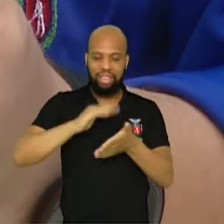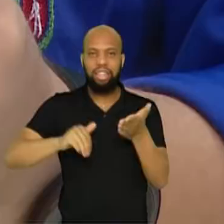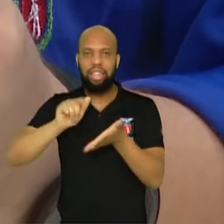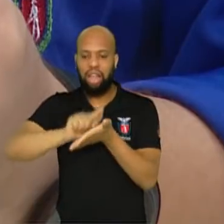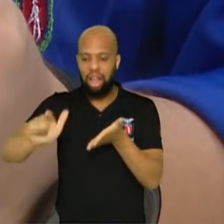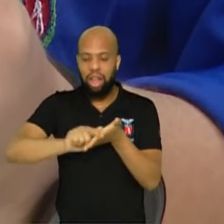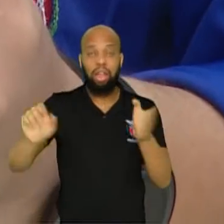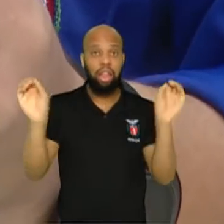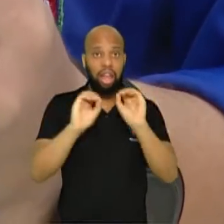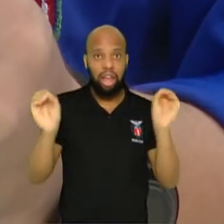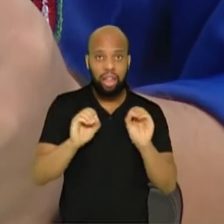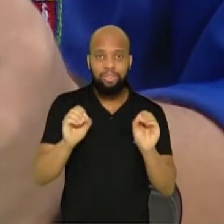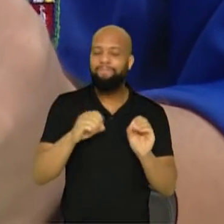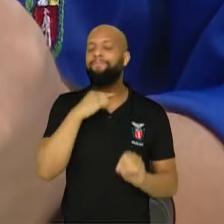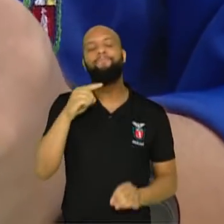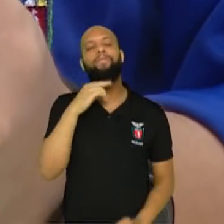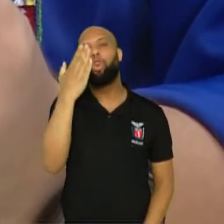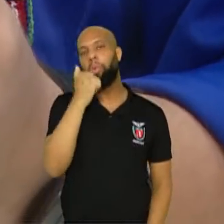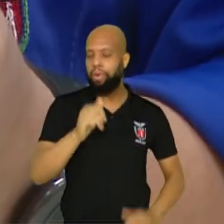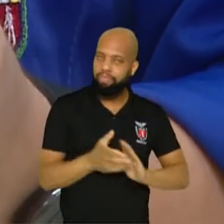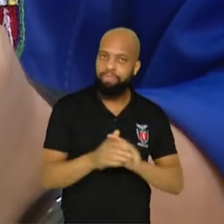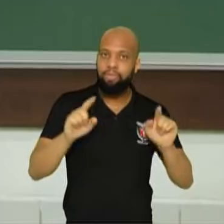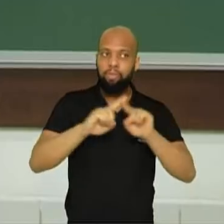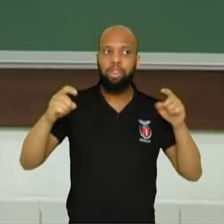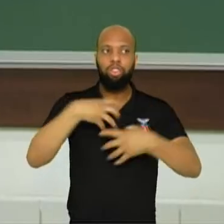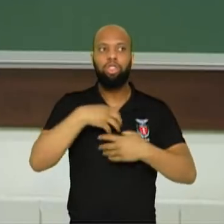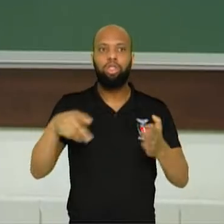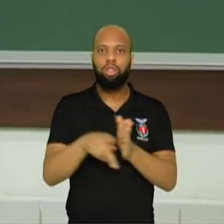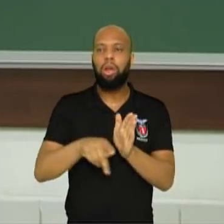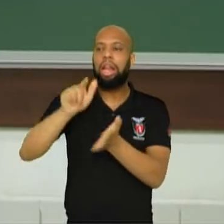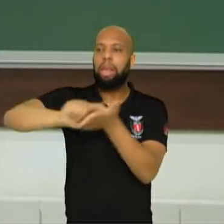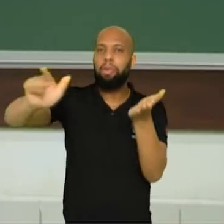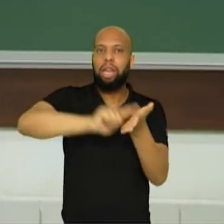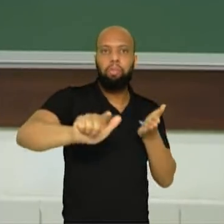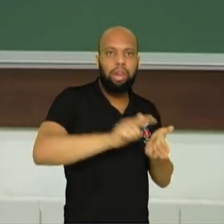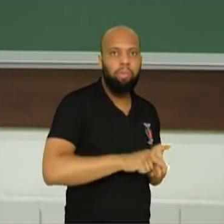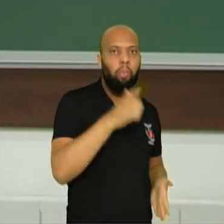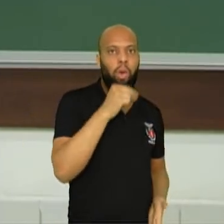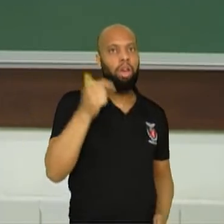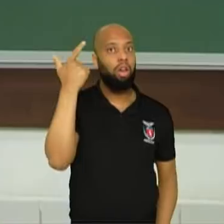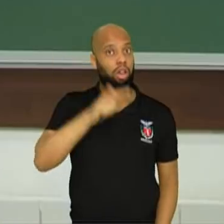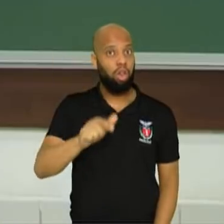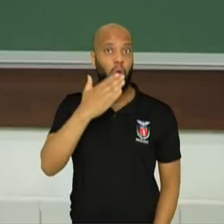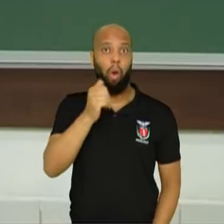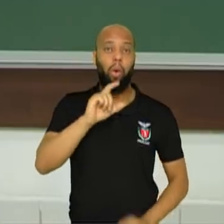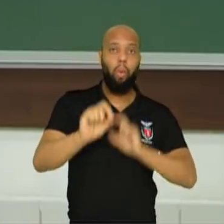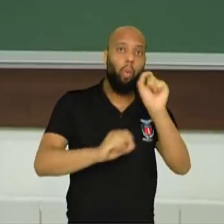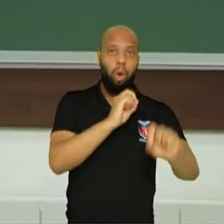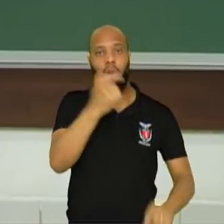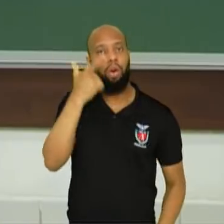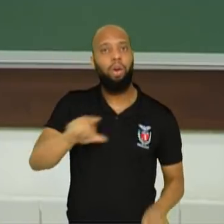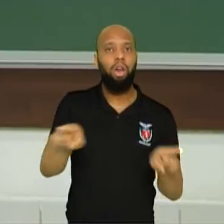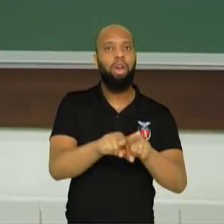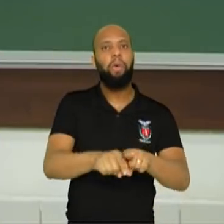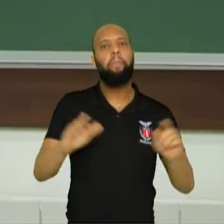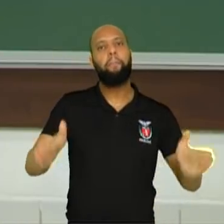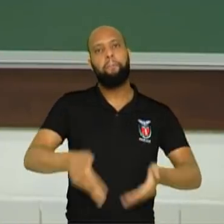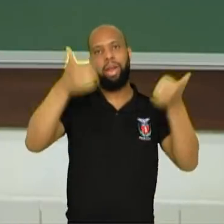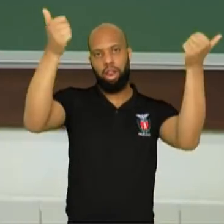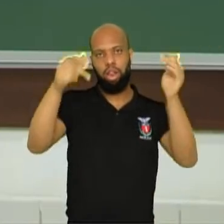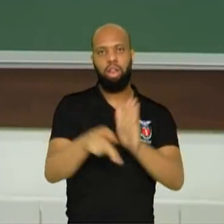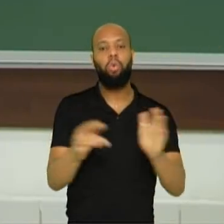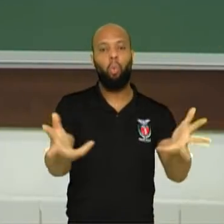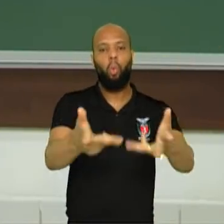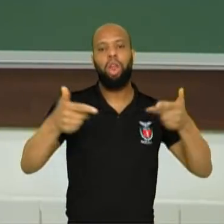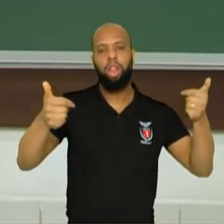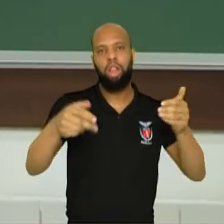se alimentam. Porém, com esse processo de ficar filtrando a água para se alimentar, ela consegue também melhorar a qualidade do